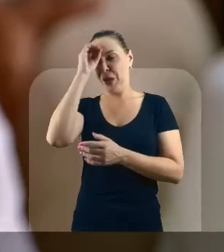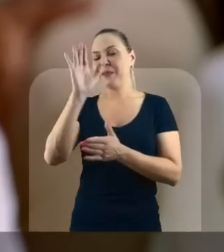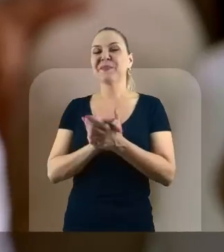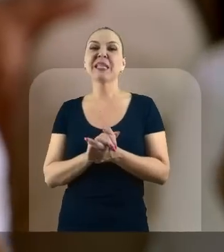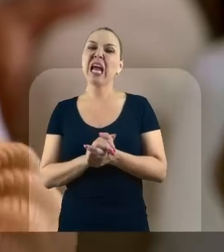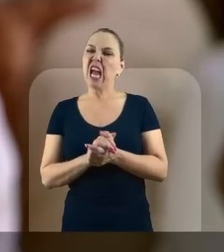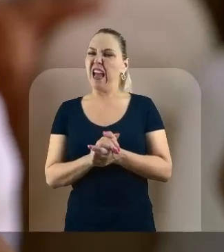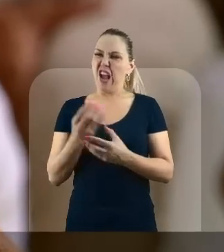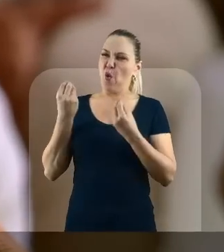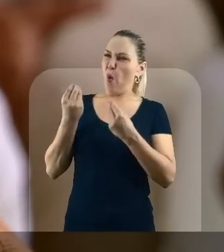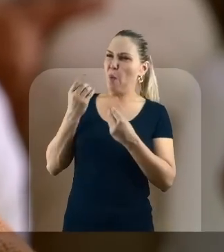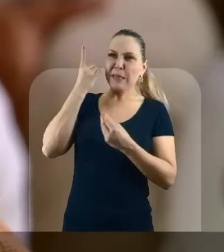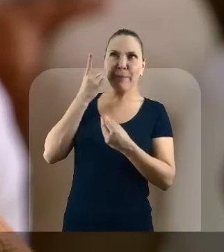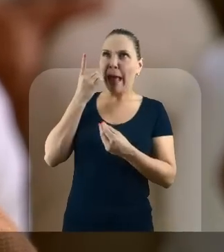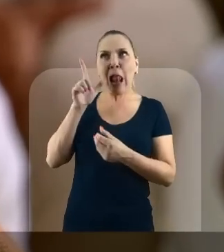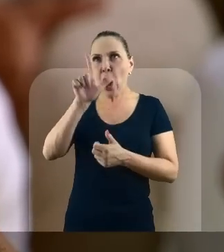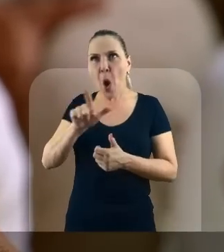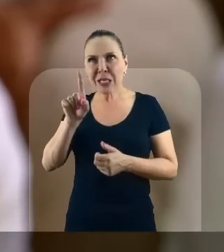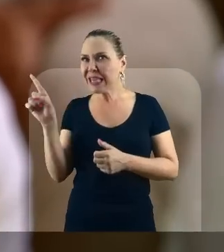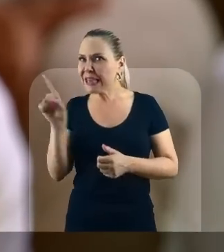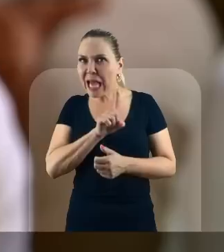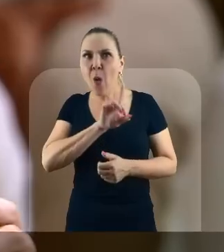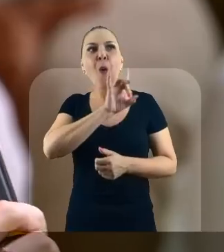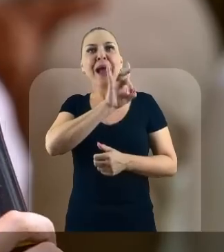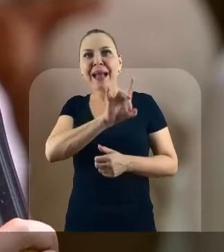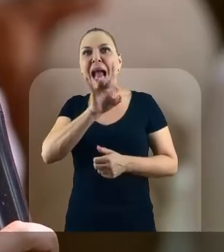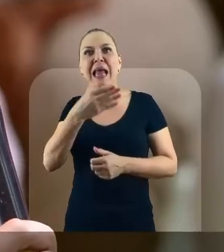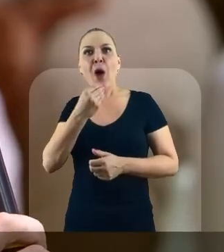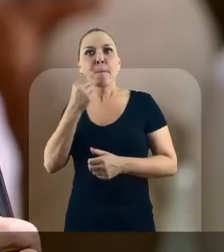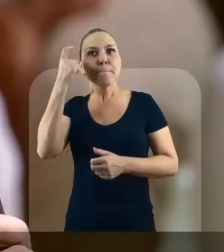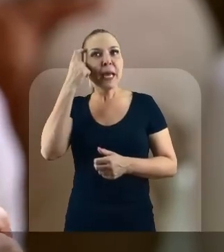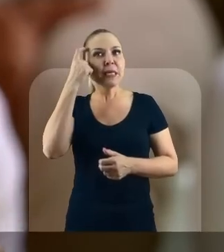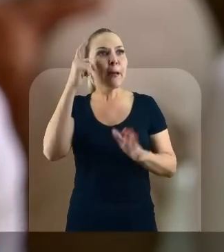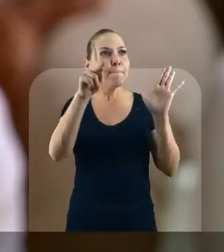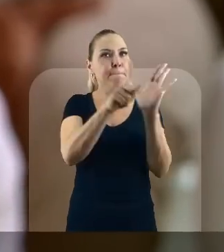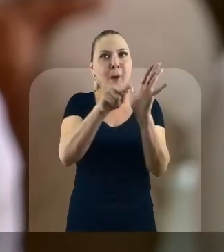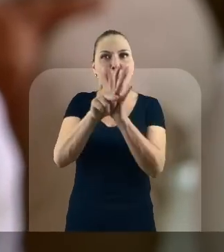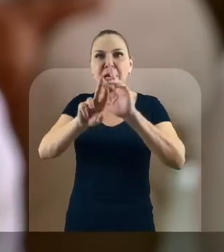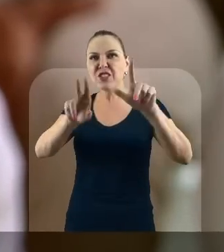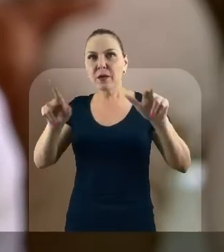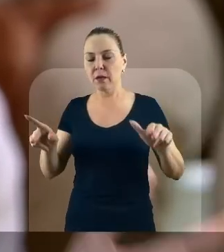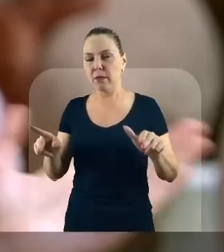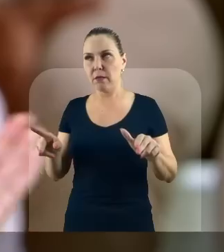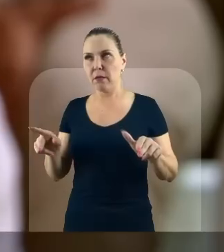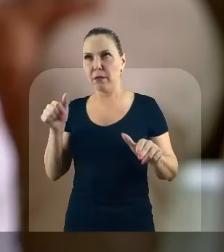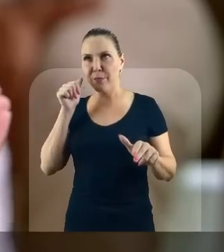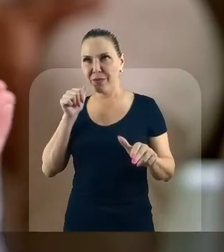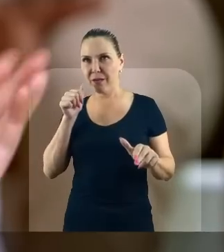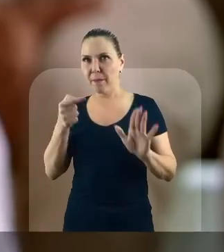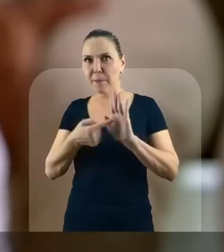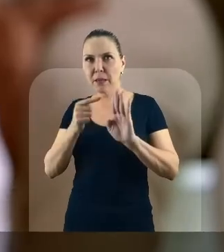assim, mas como assim, deputada? É claro que não. Cada homem pensa com sua própria cabeça.